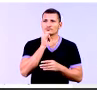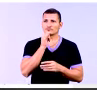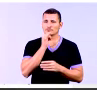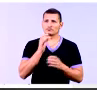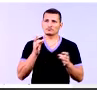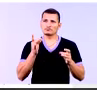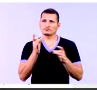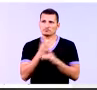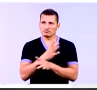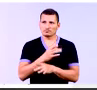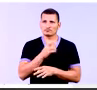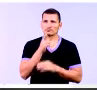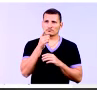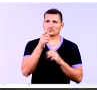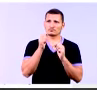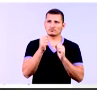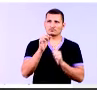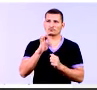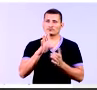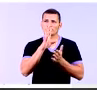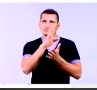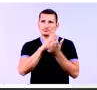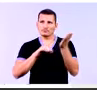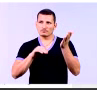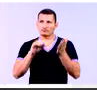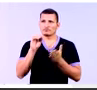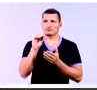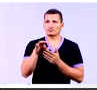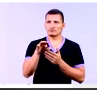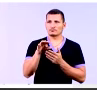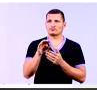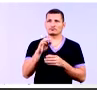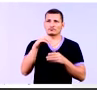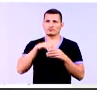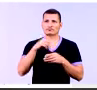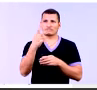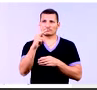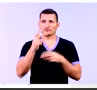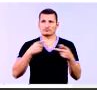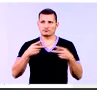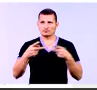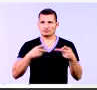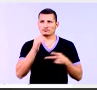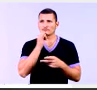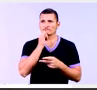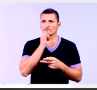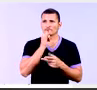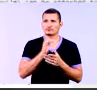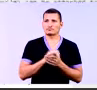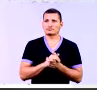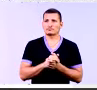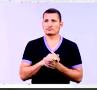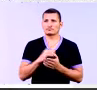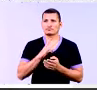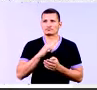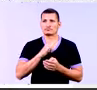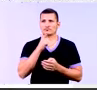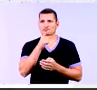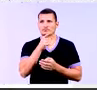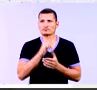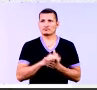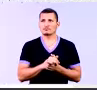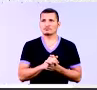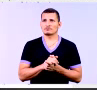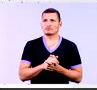que você possa simplesmente copiar e colar dentro do seu projeto. Por exemplo, nós temos aqui o